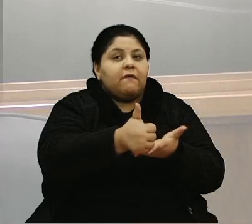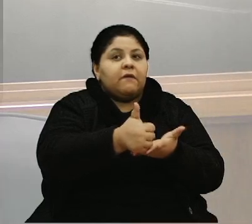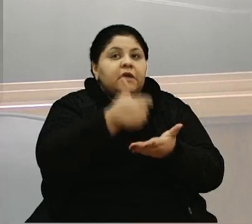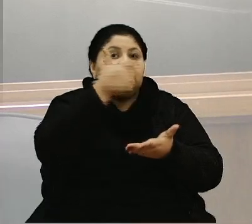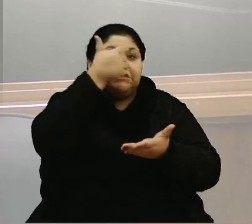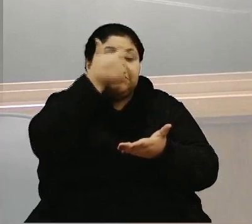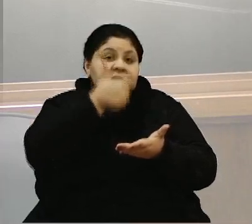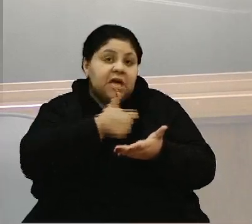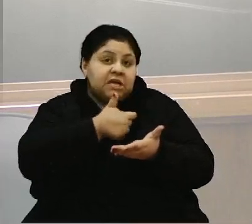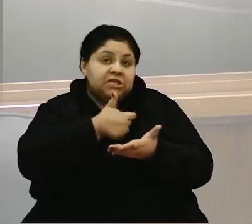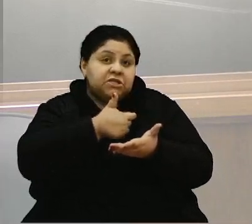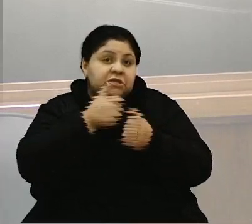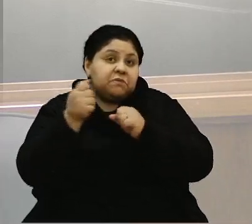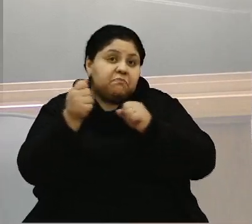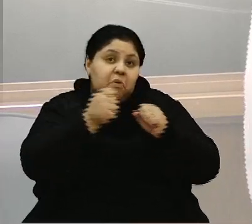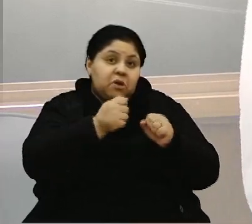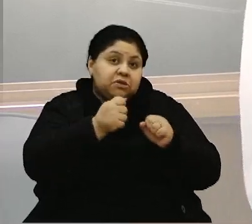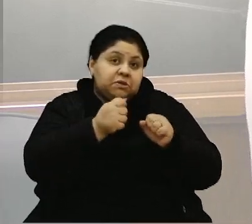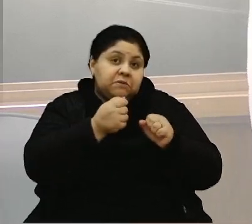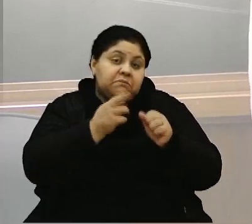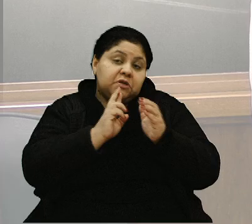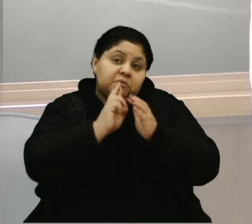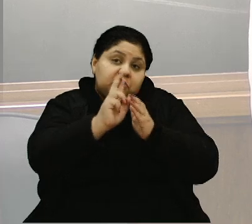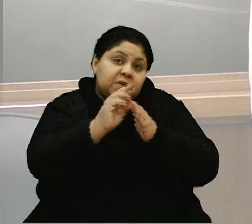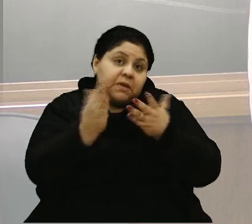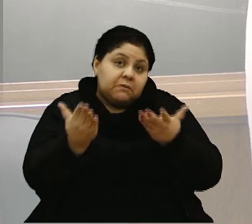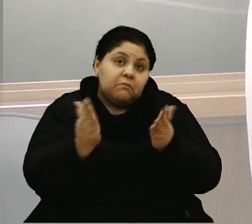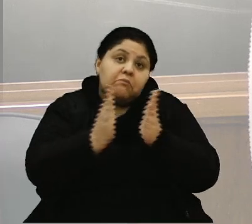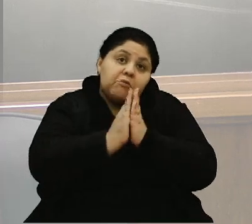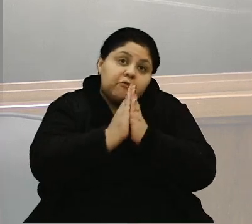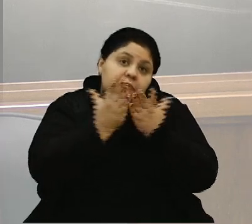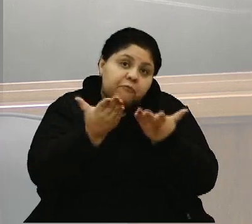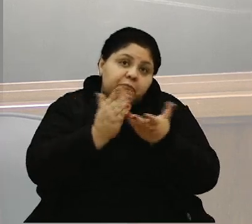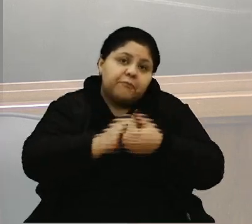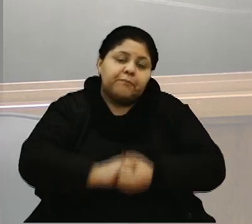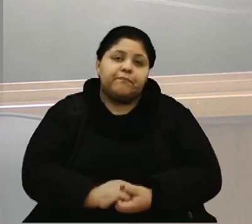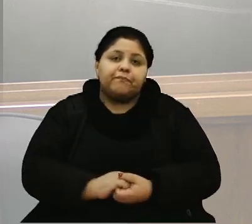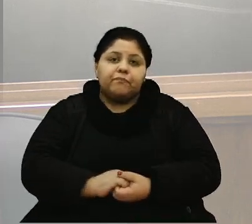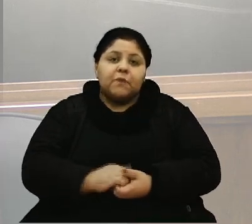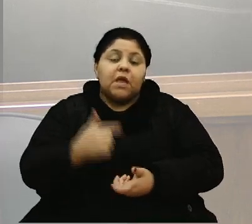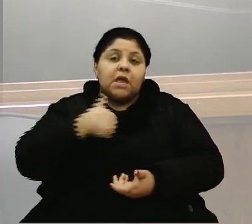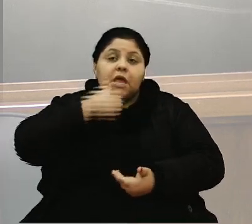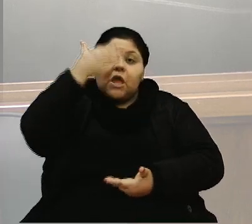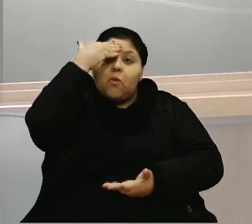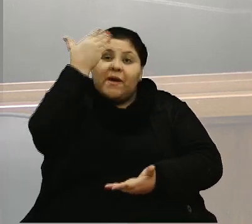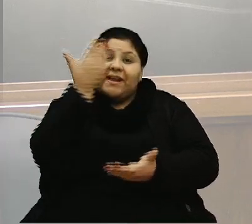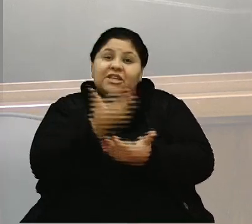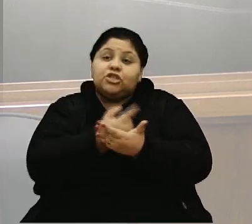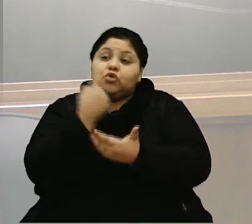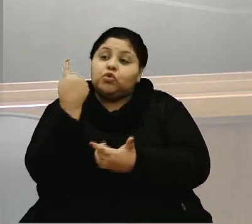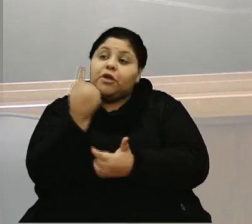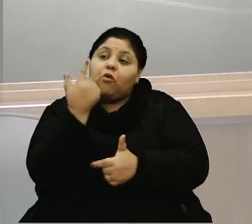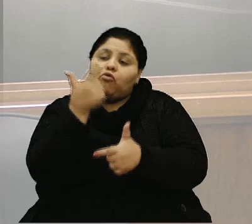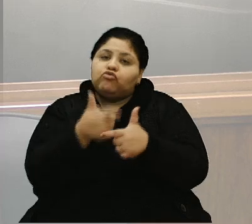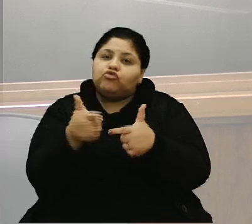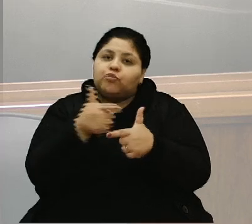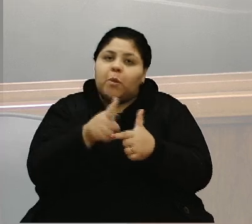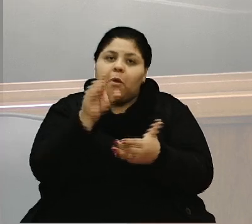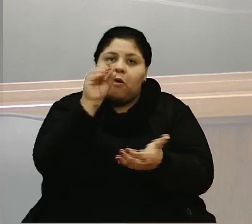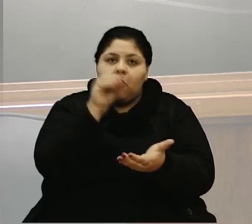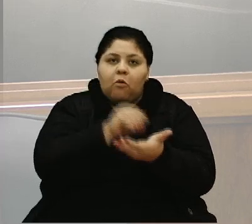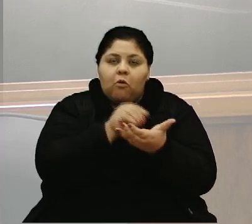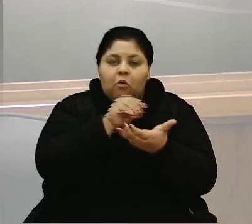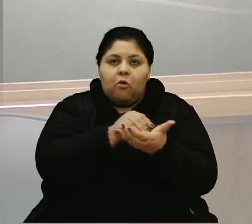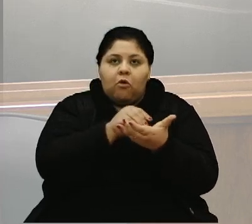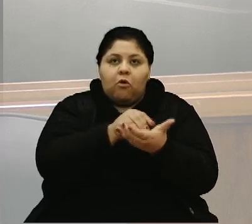responda. E eu atribuo a um dos problemas a falta do